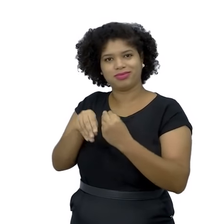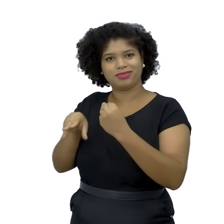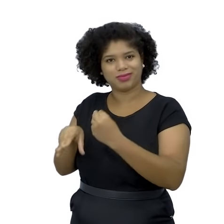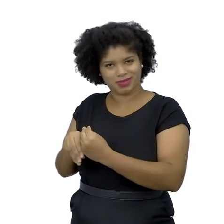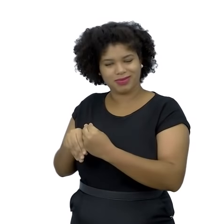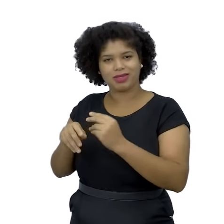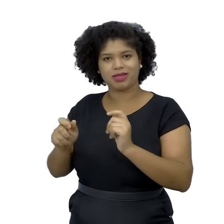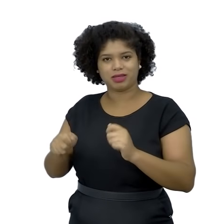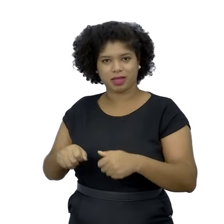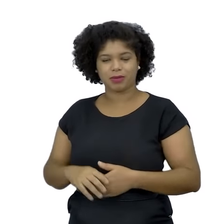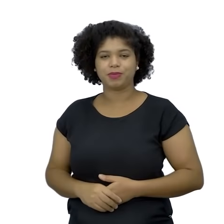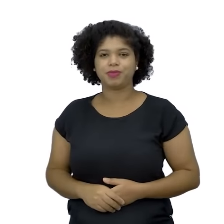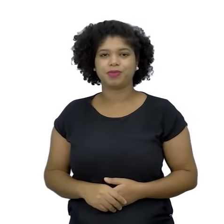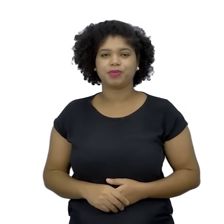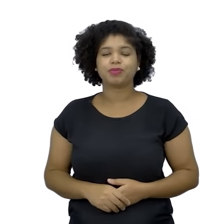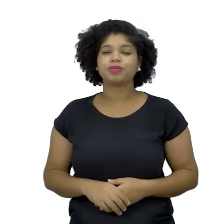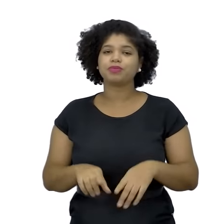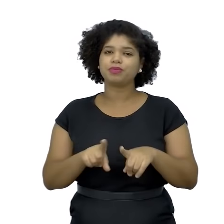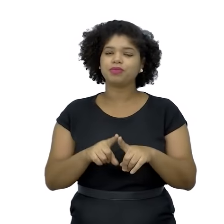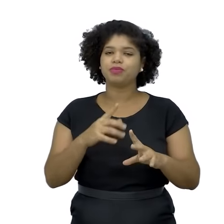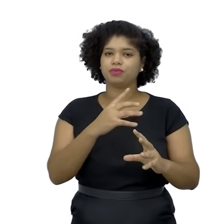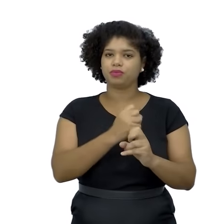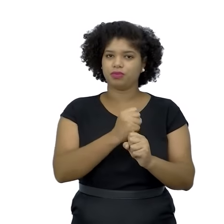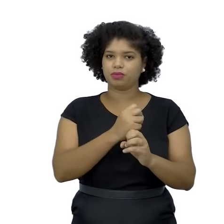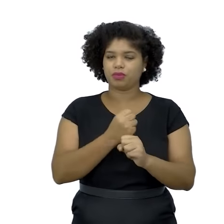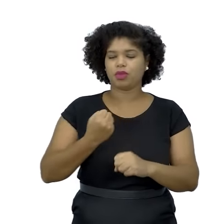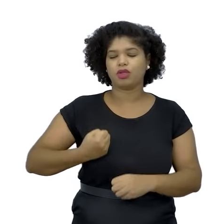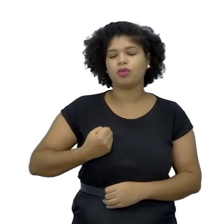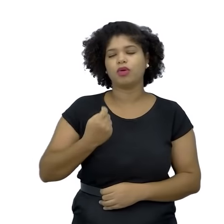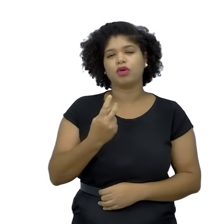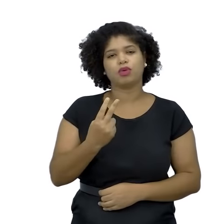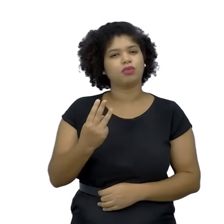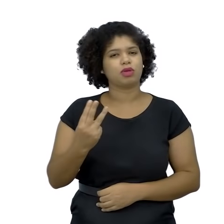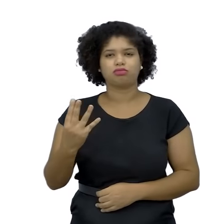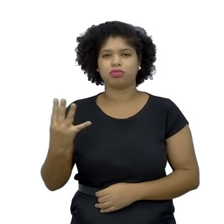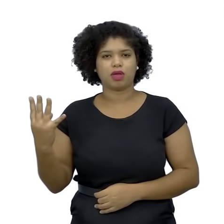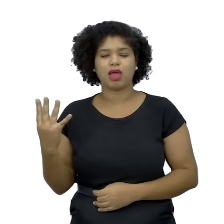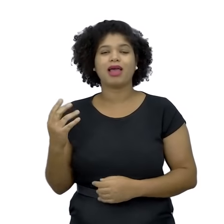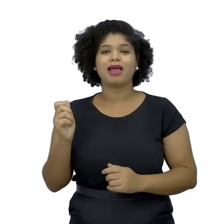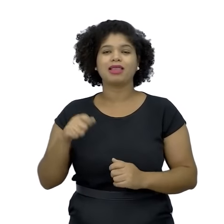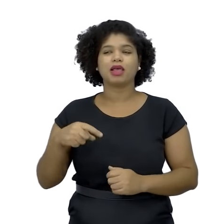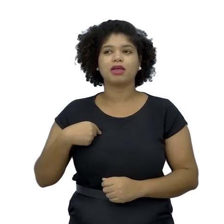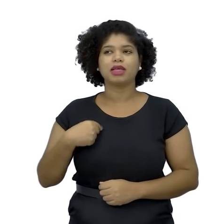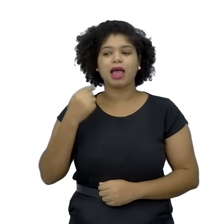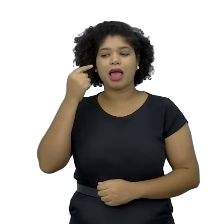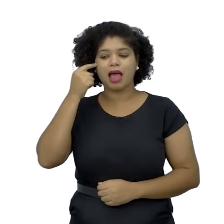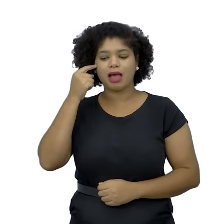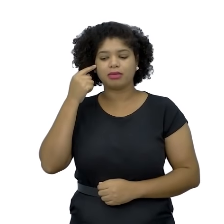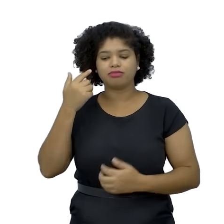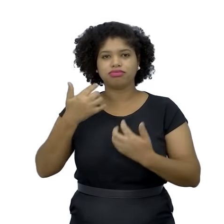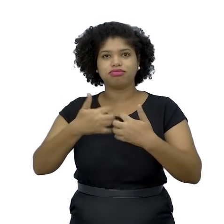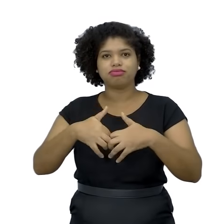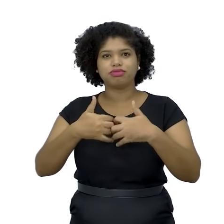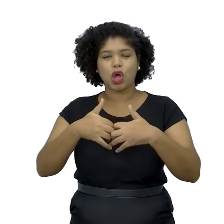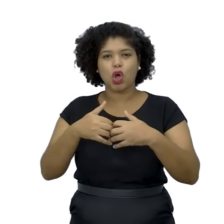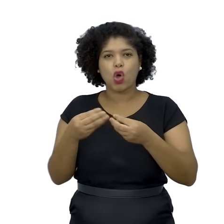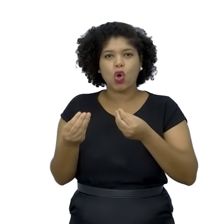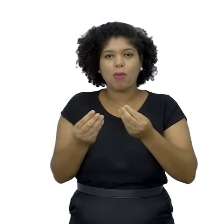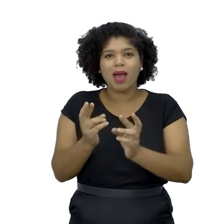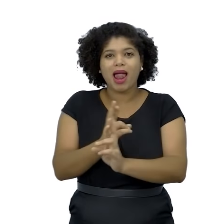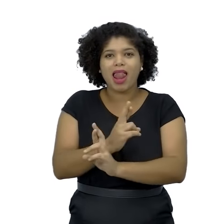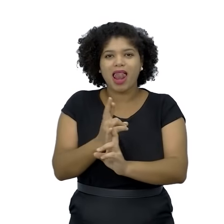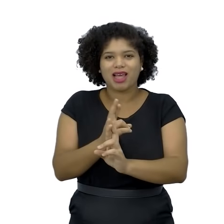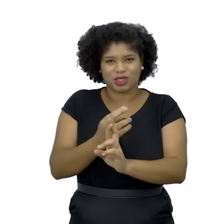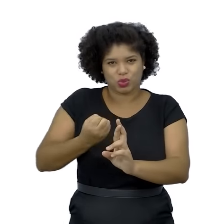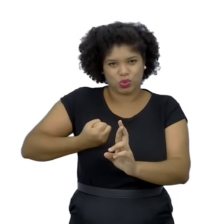Esse processo de contar e quantificar permite analisar as relações numéricas e construir o